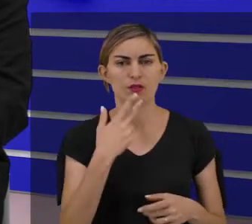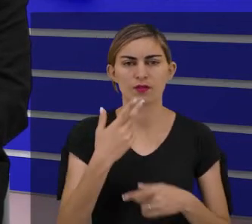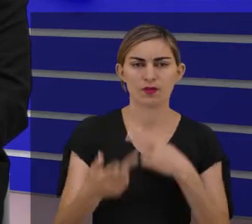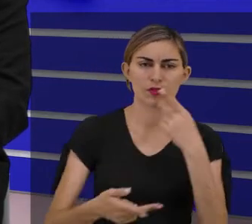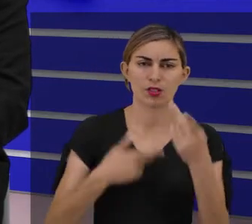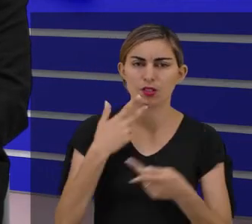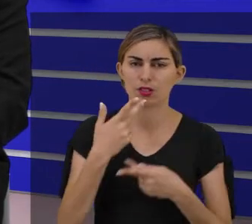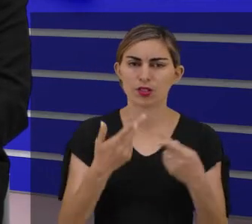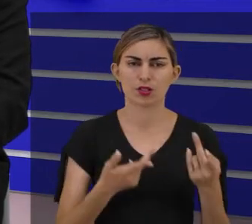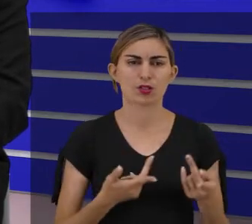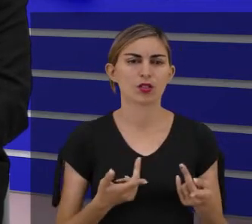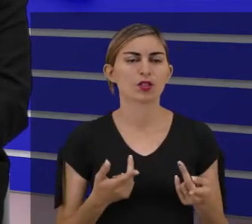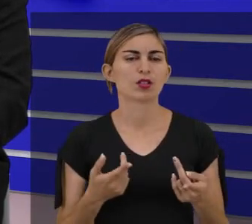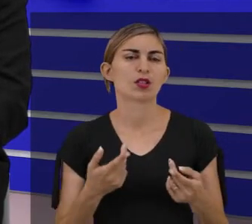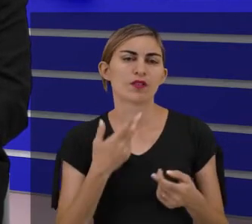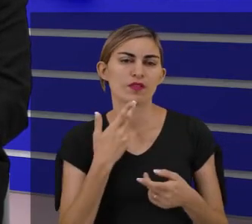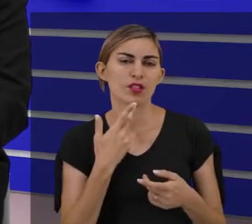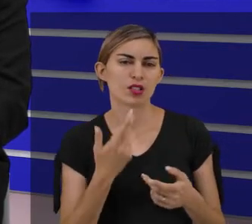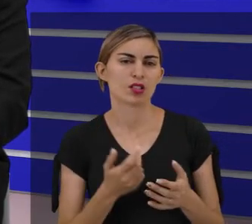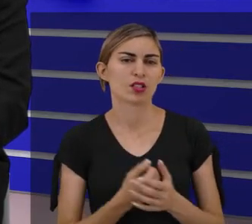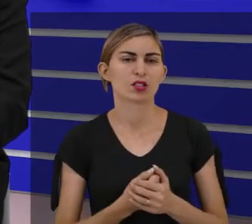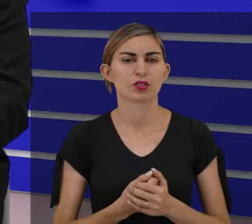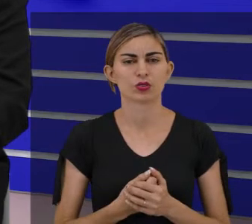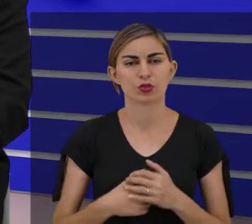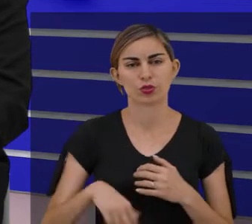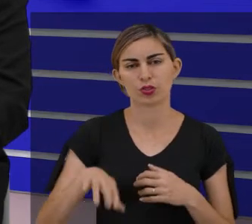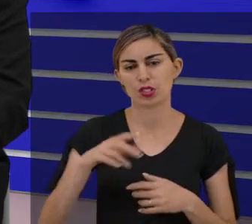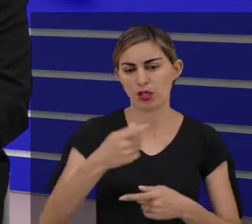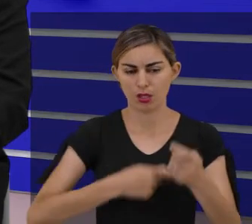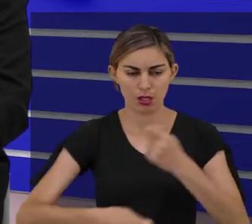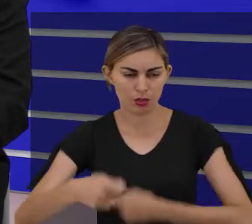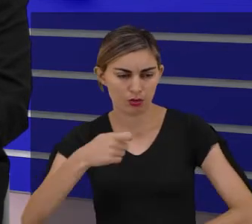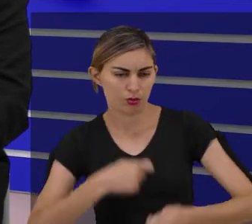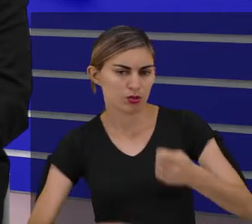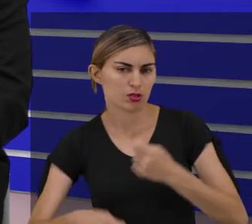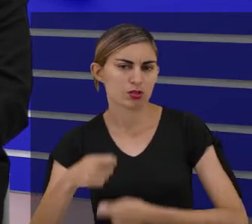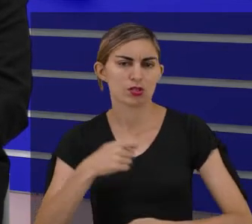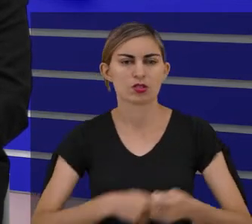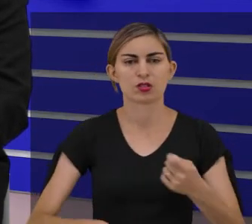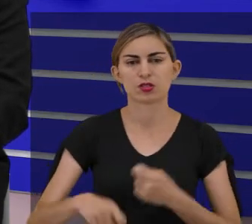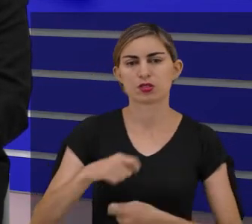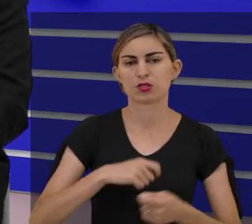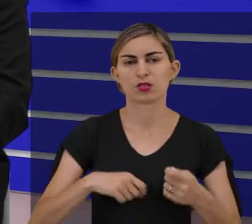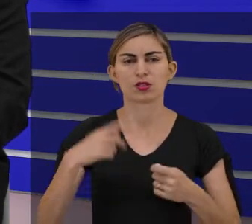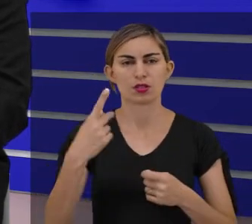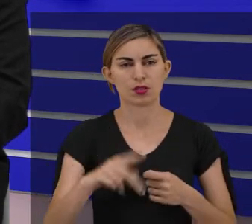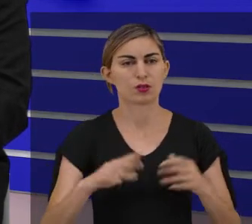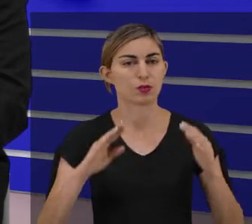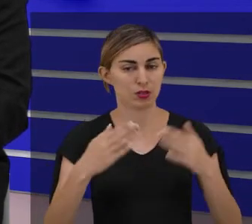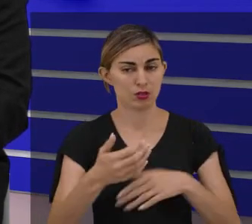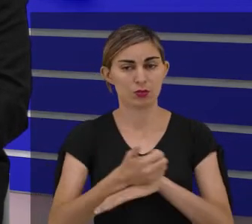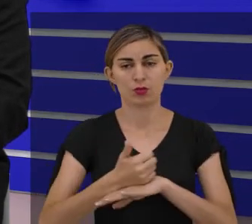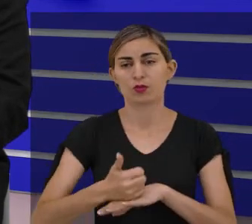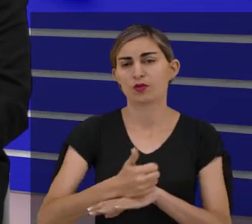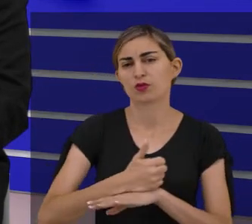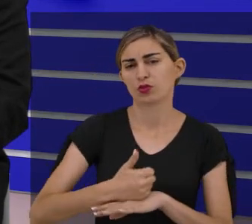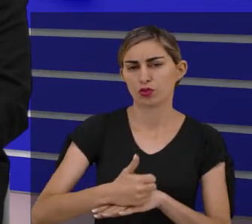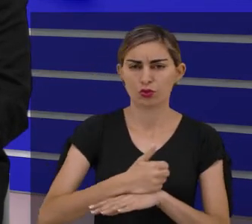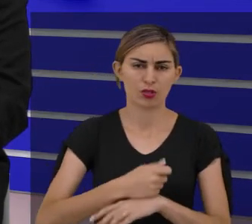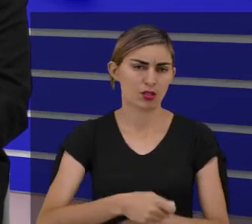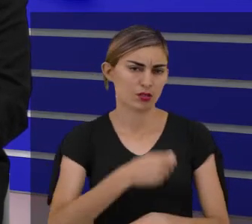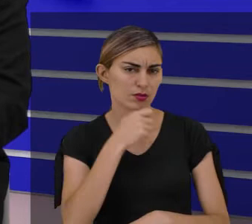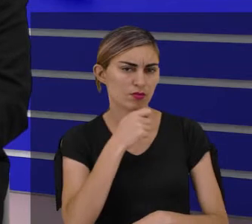você diz, não é, sobre a negociação para aqueles profissionais